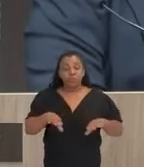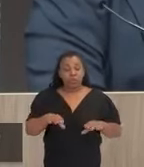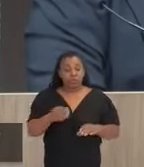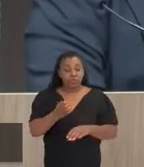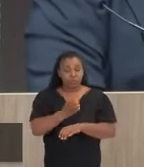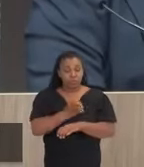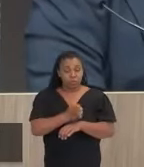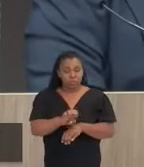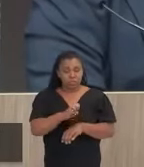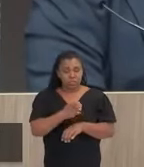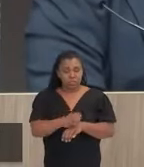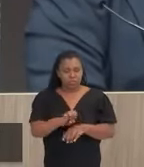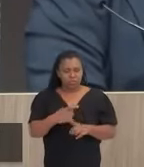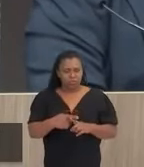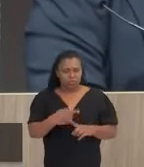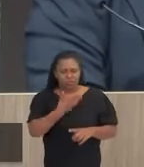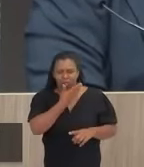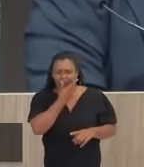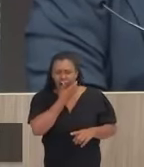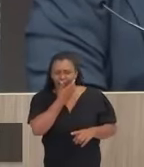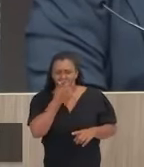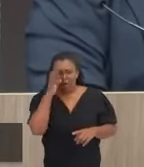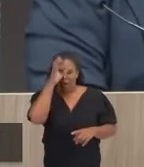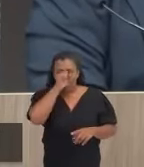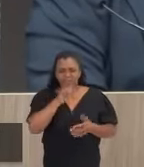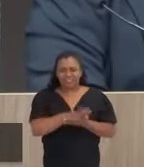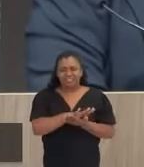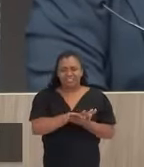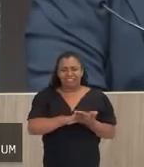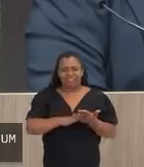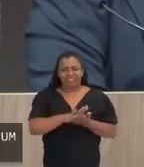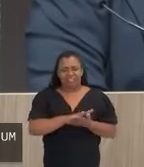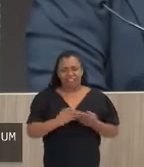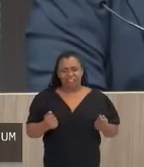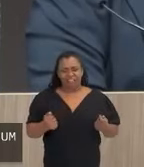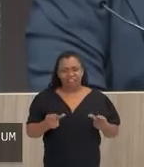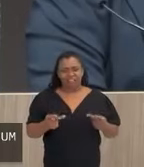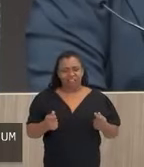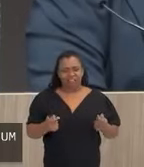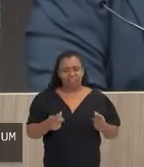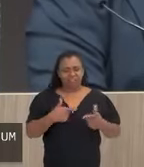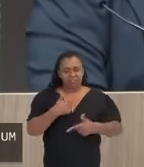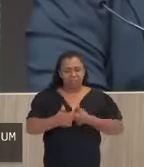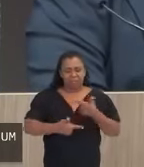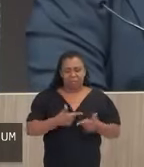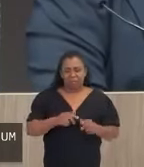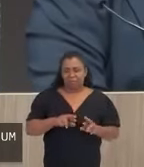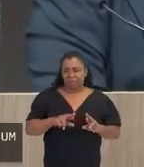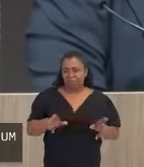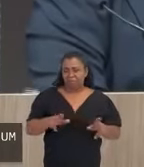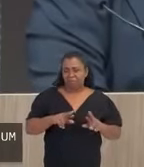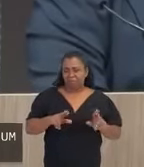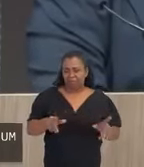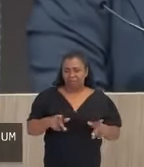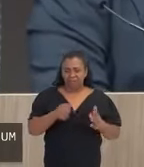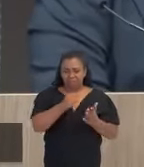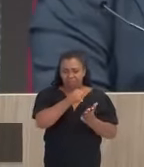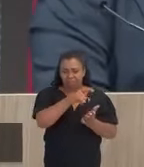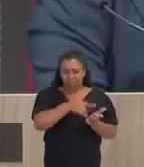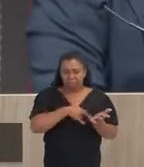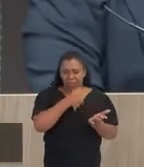estão aprendendo nada, às vezes eles estão numa empresa fazendo um trabalho totalmente diferente daquilo que está escrito no contrato